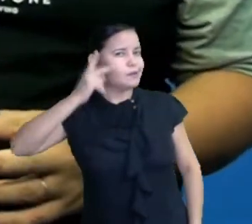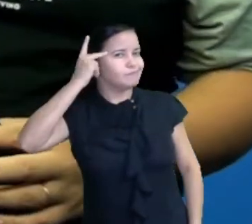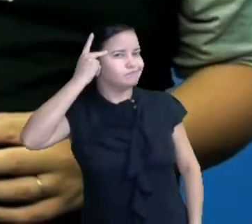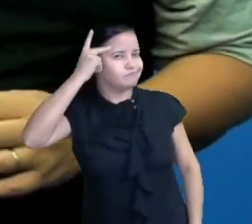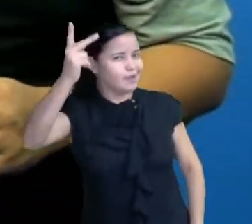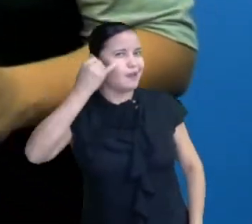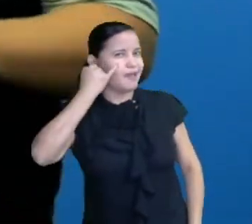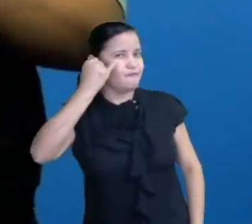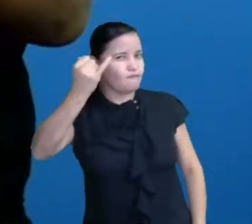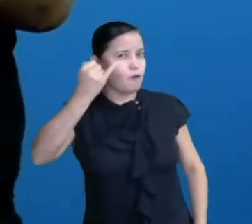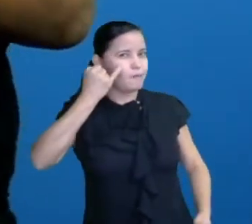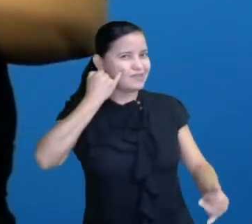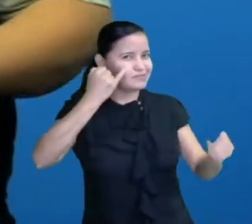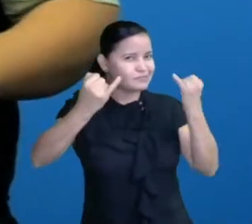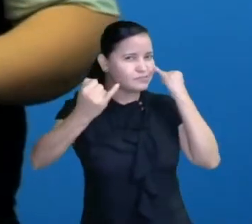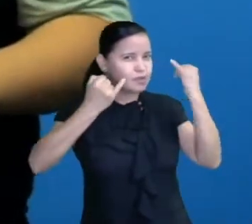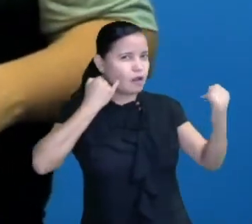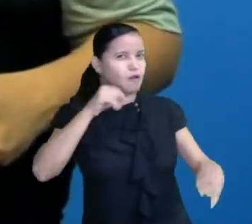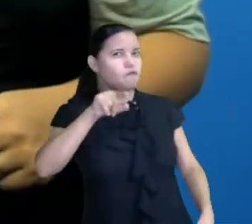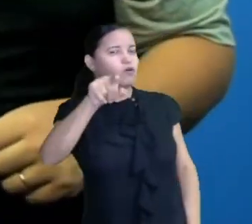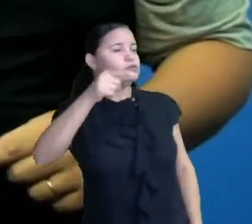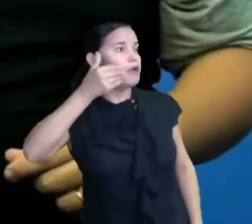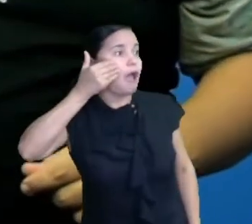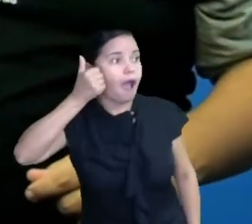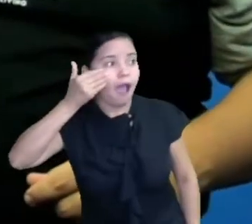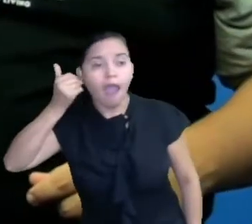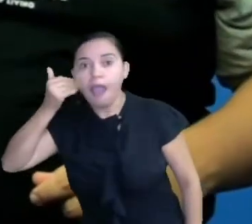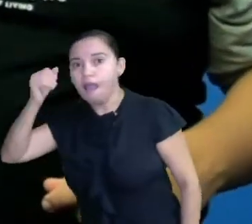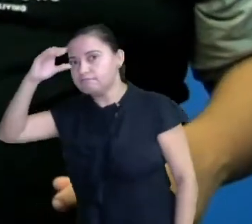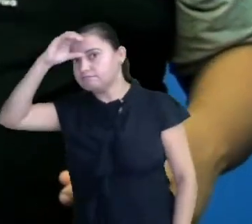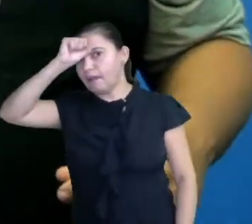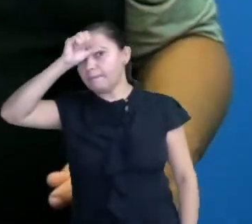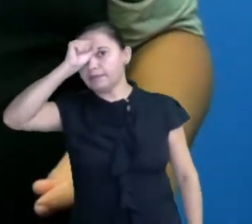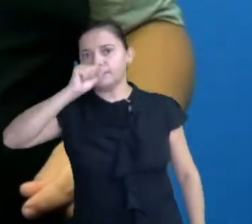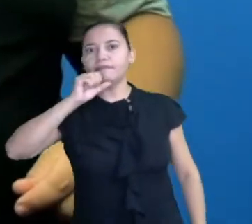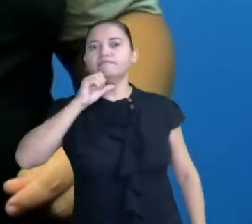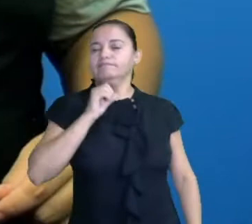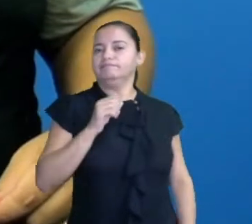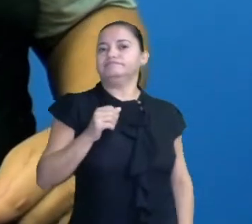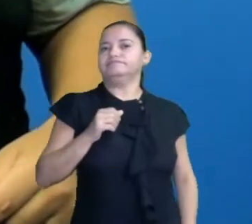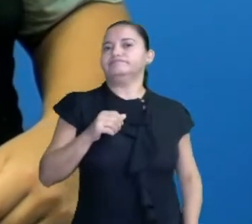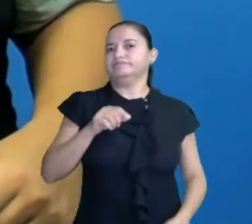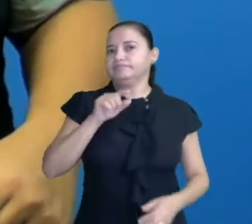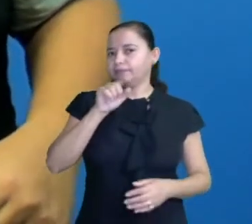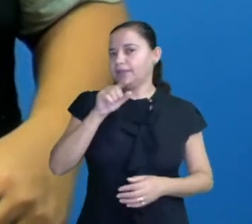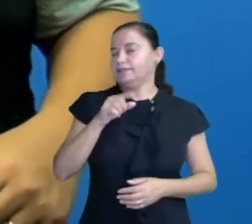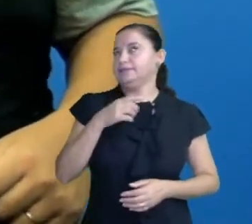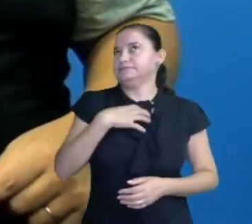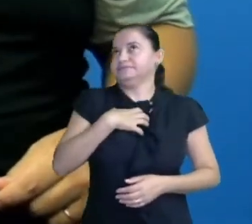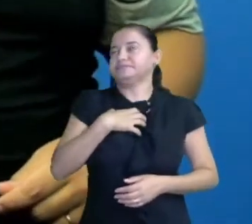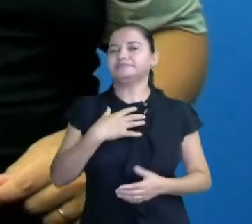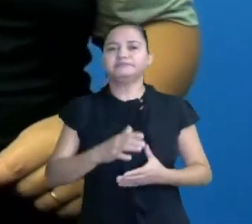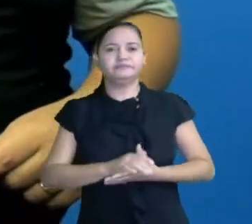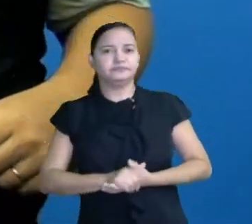embutir essa informação e você captar ela rapidamente a partir do seu senso, né?